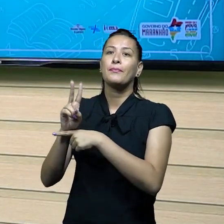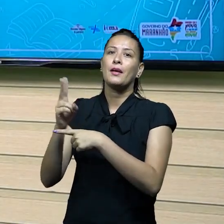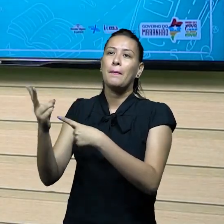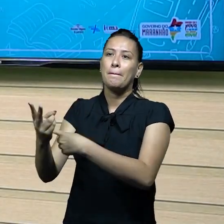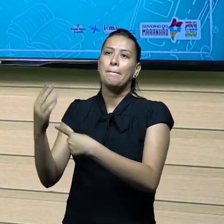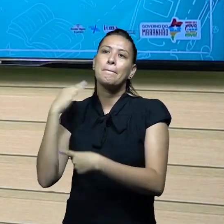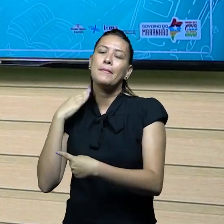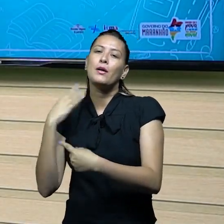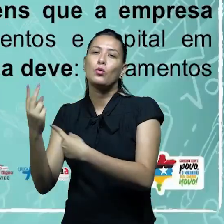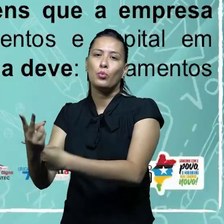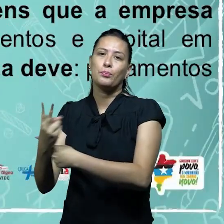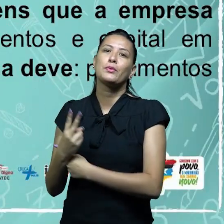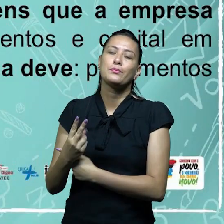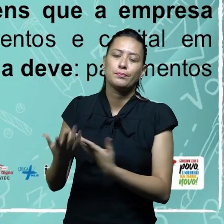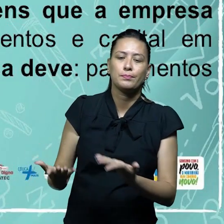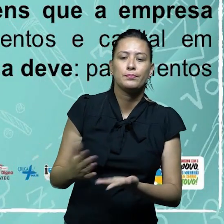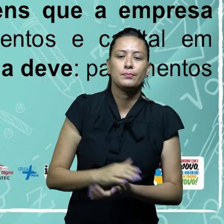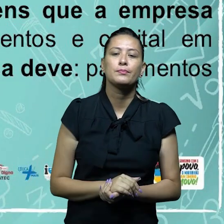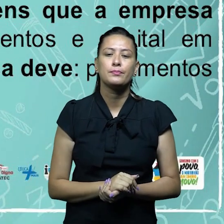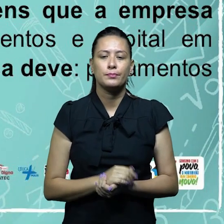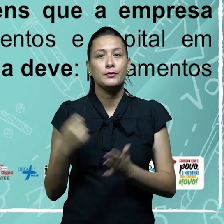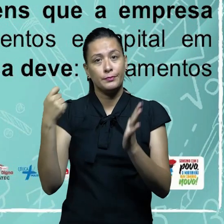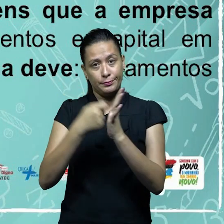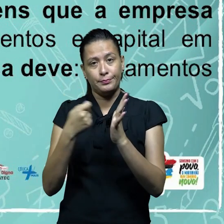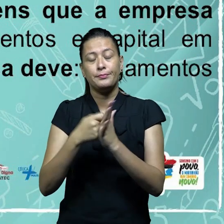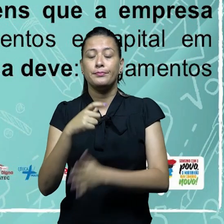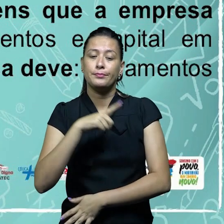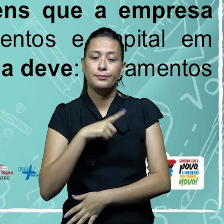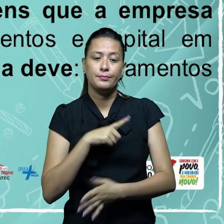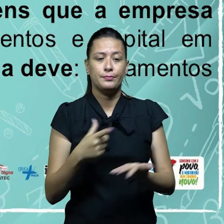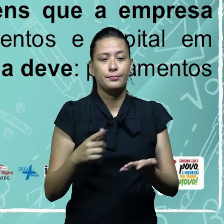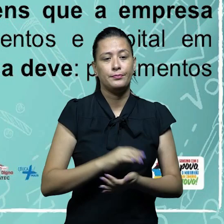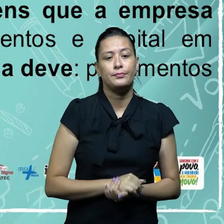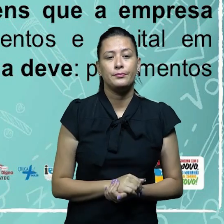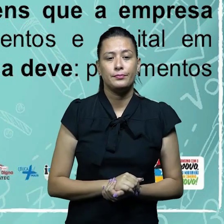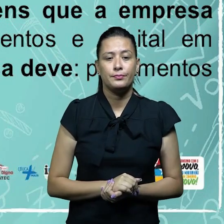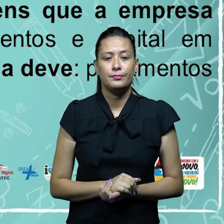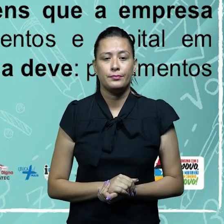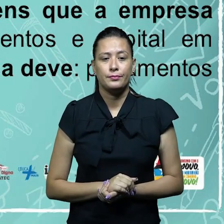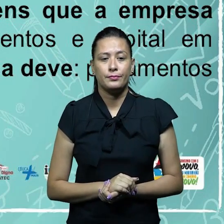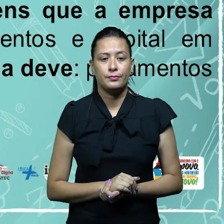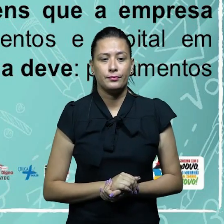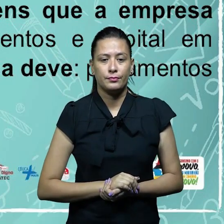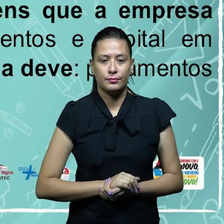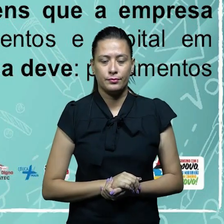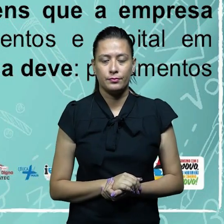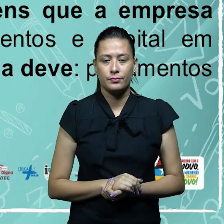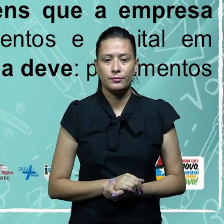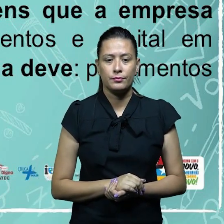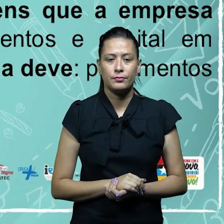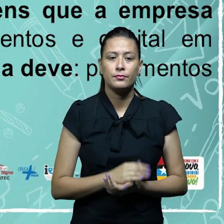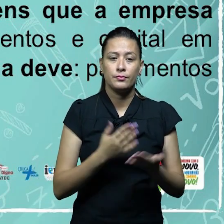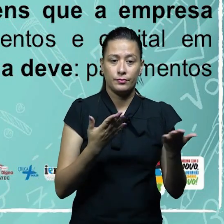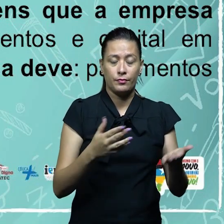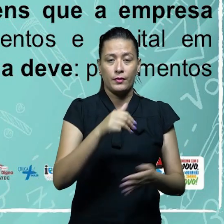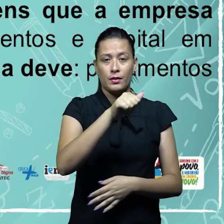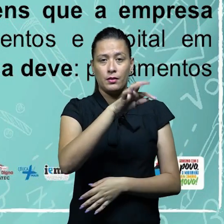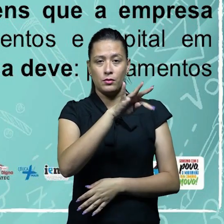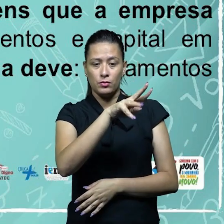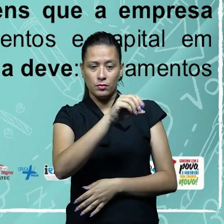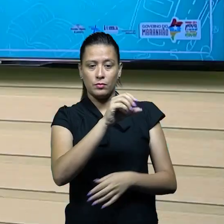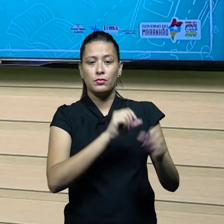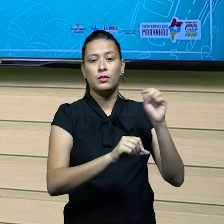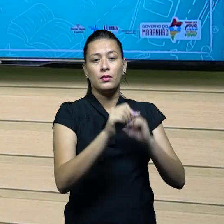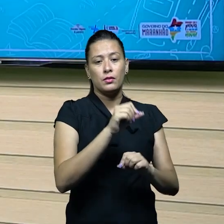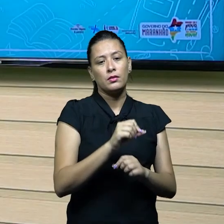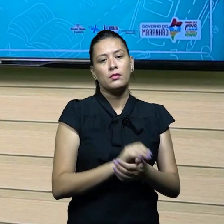que essa empresa tem, tá? Como ativo, entende-se todos. Olha, vamos lá. Como ativo, entende-se todos os bens que a empresa